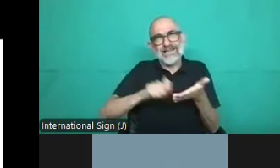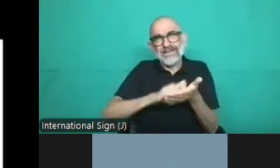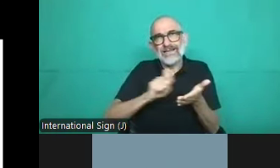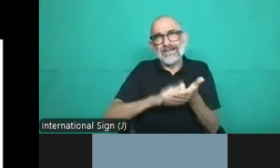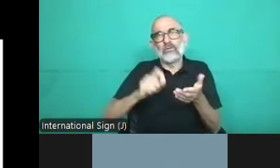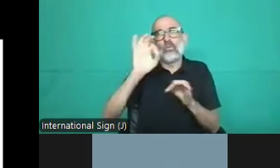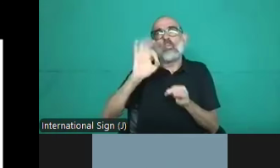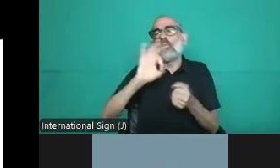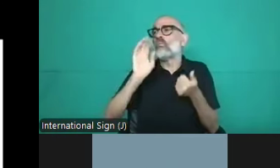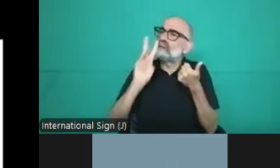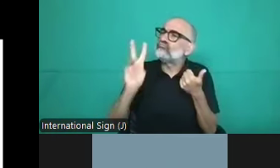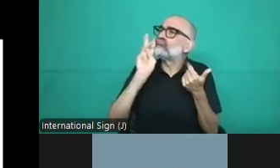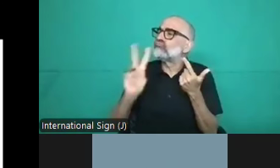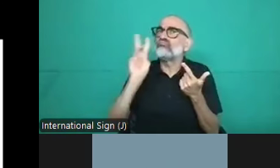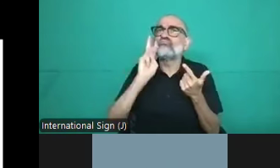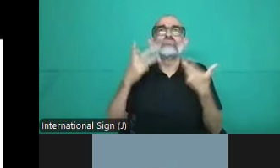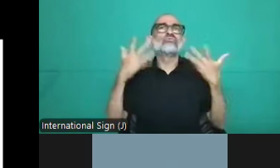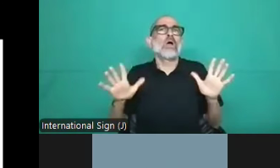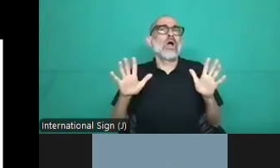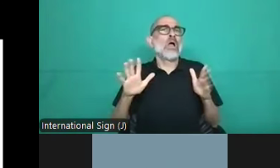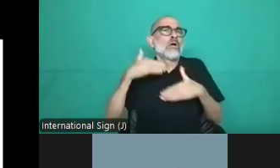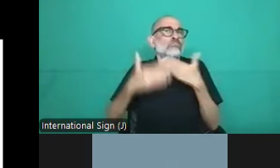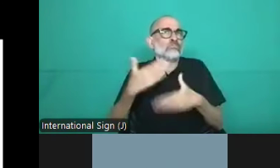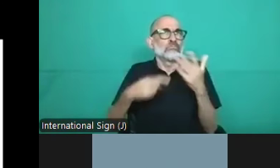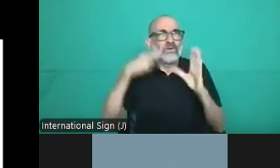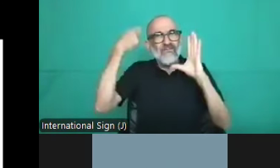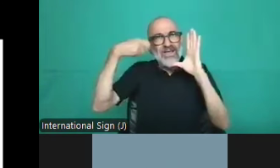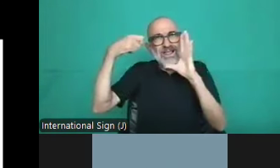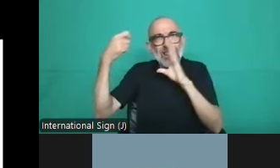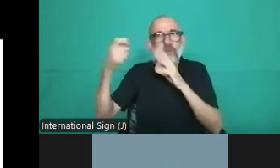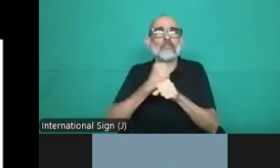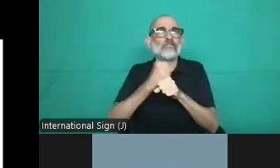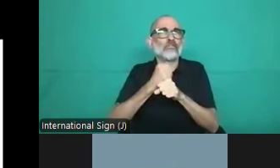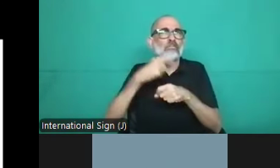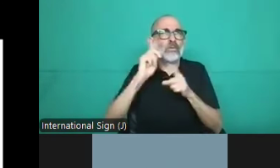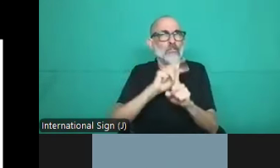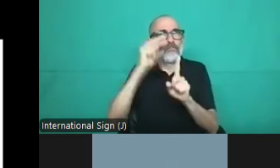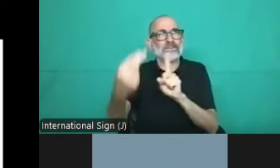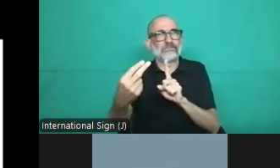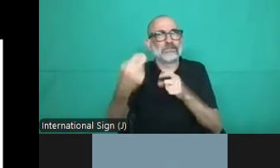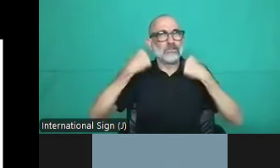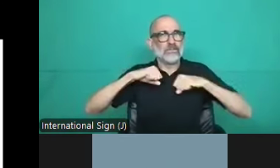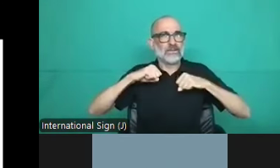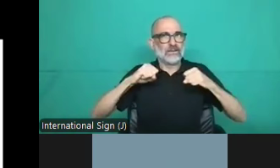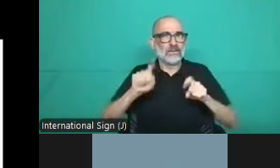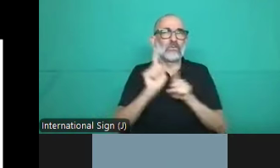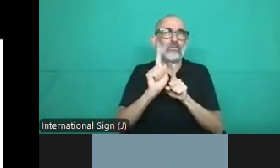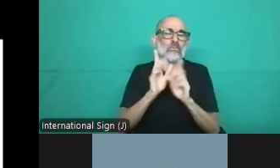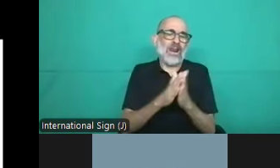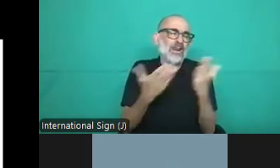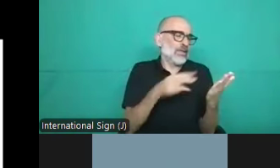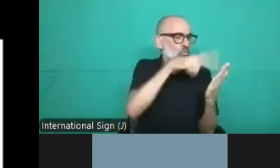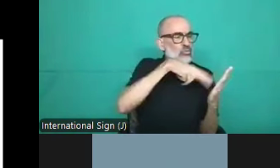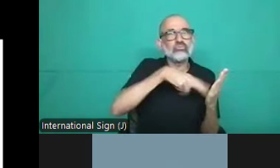Esse debriefing é muito importante porque ajuda a ter todas as características culturais das nossas regiões, as